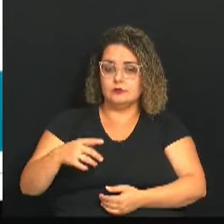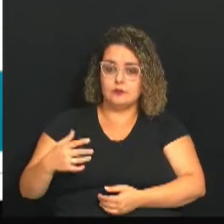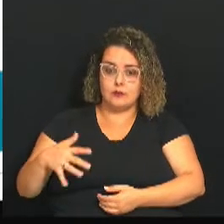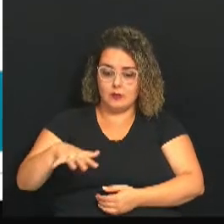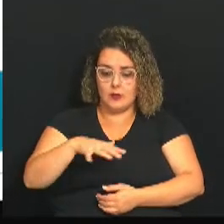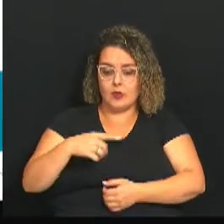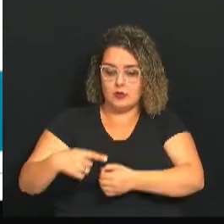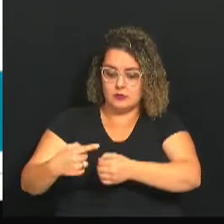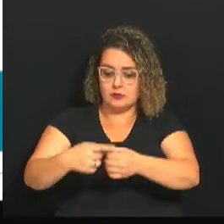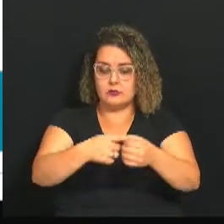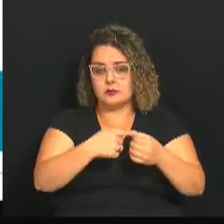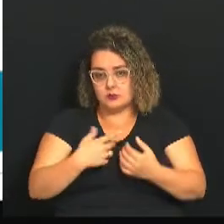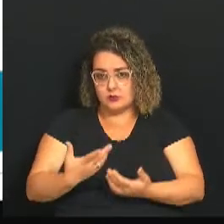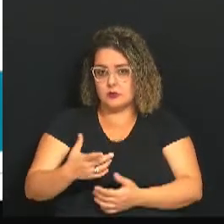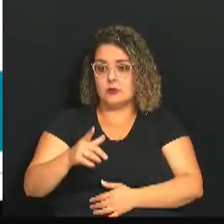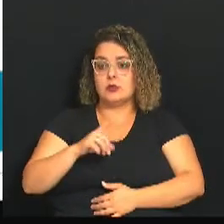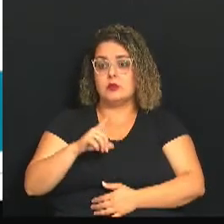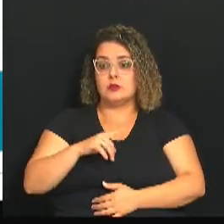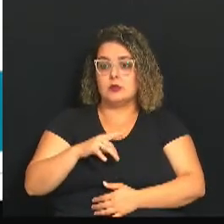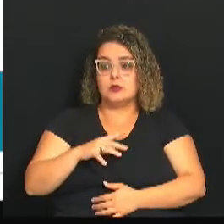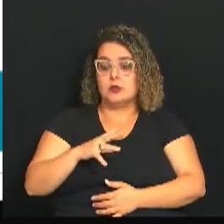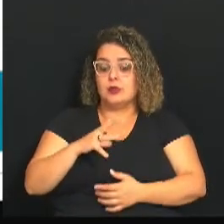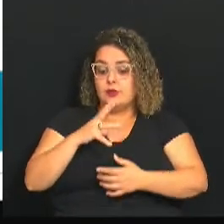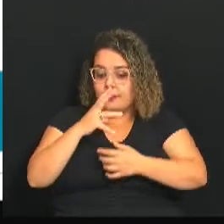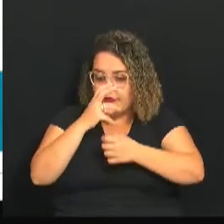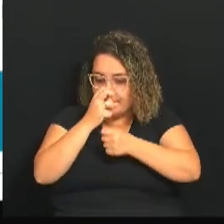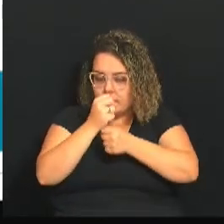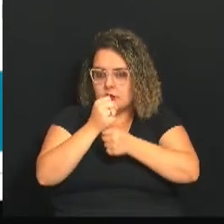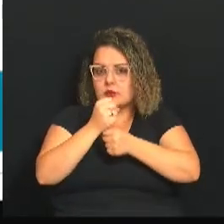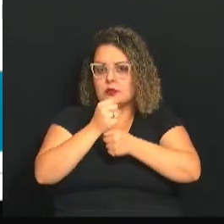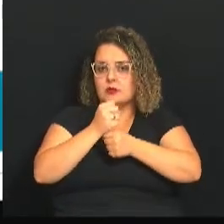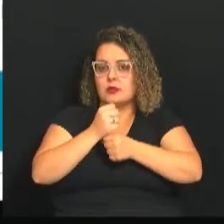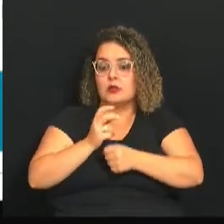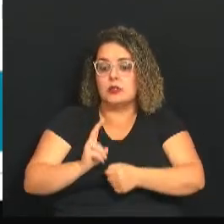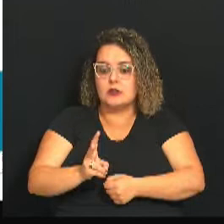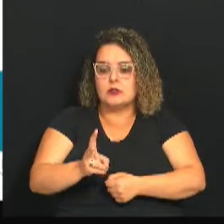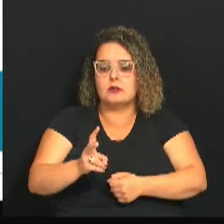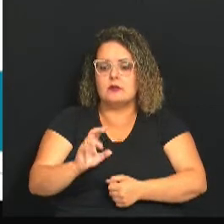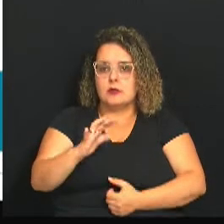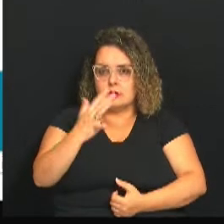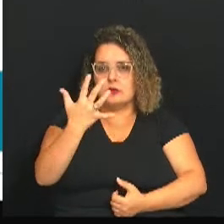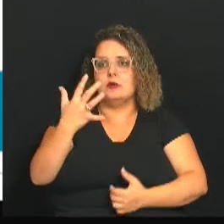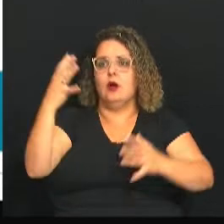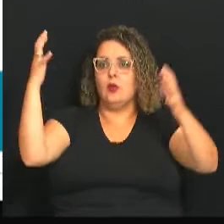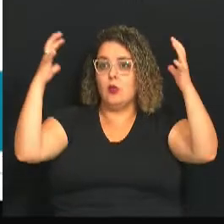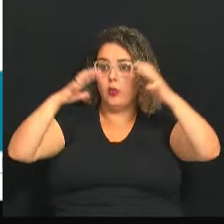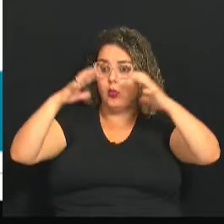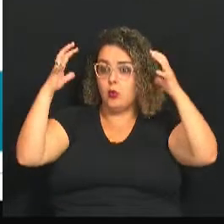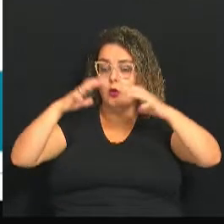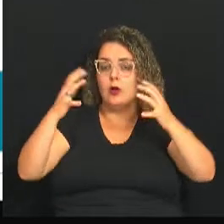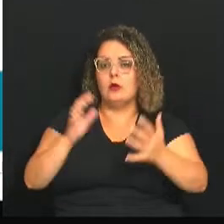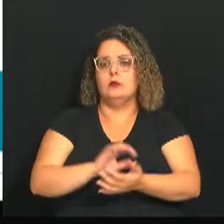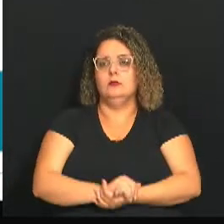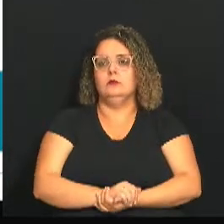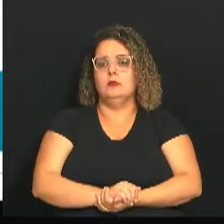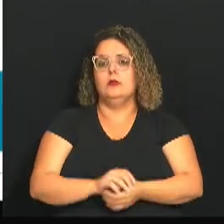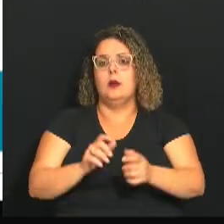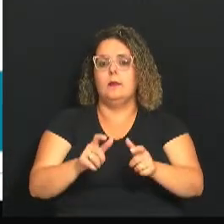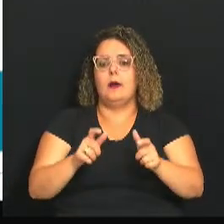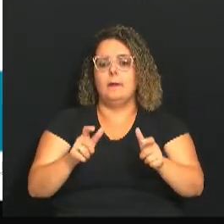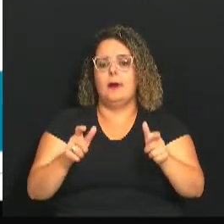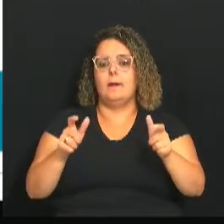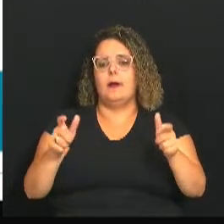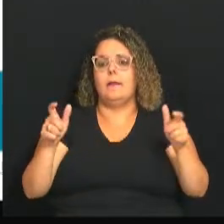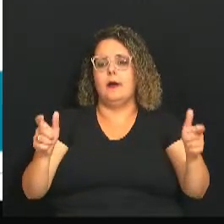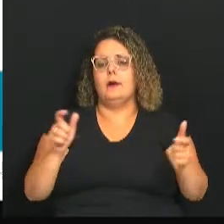se tem é que a intensidade e frequência de eventos de chuva extrema estão projetados para aumentar,